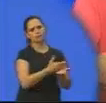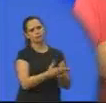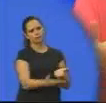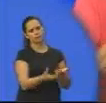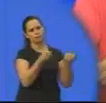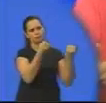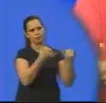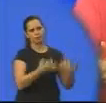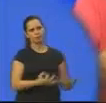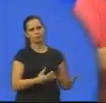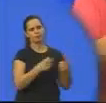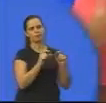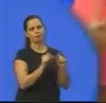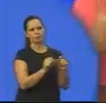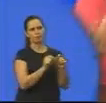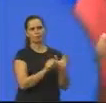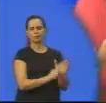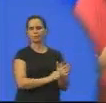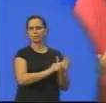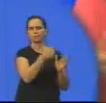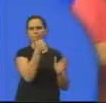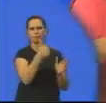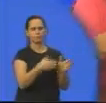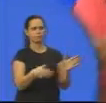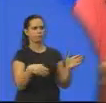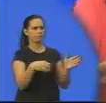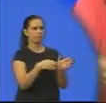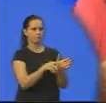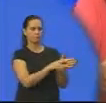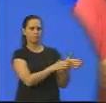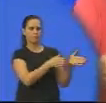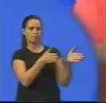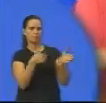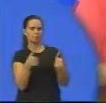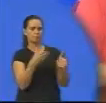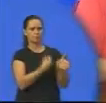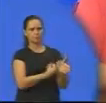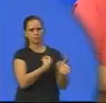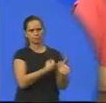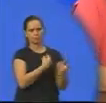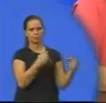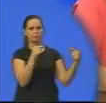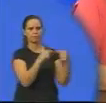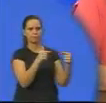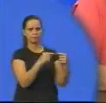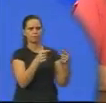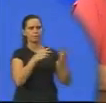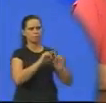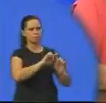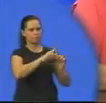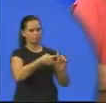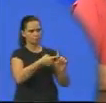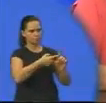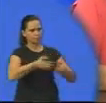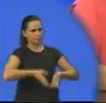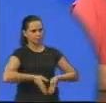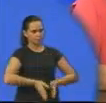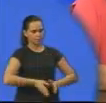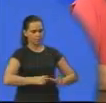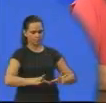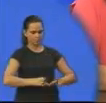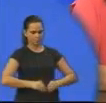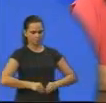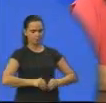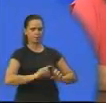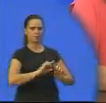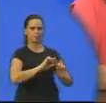é? Com a primeira parte do ciclo da vida, que se dá com a concepção ou fecundação. Para